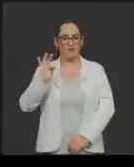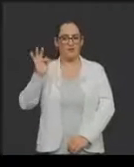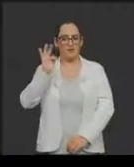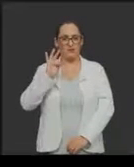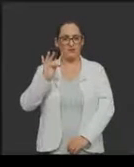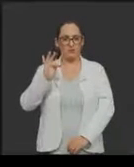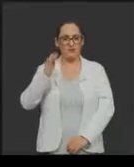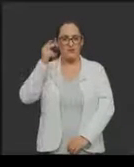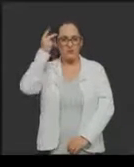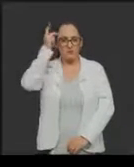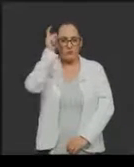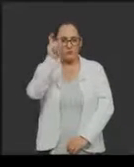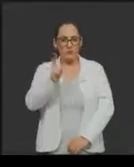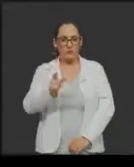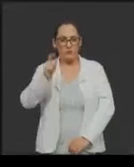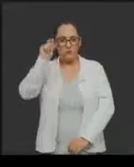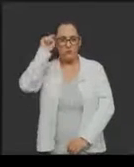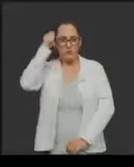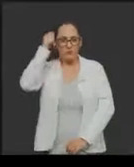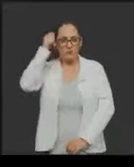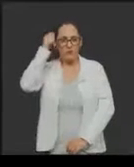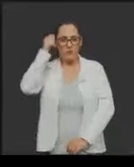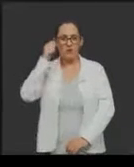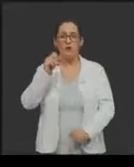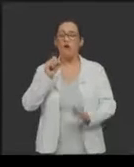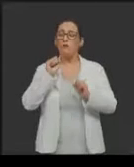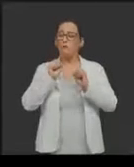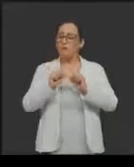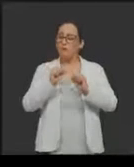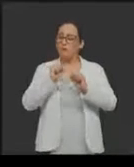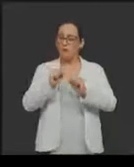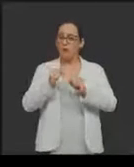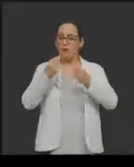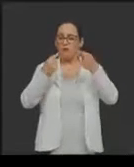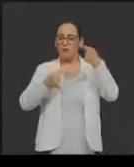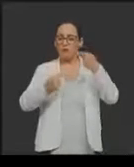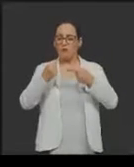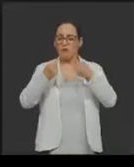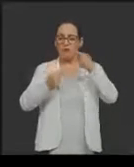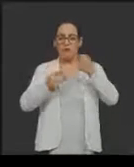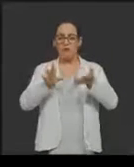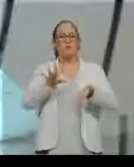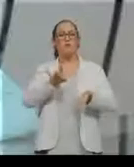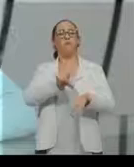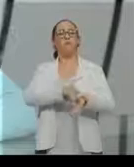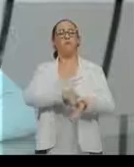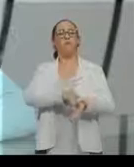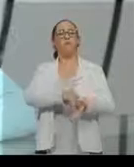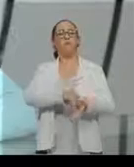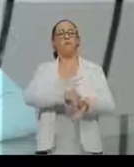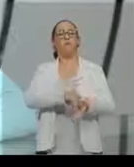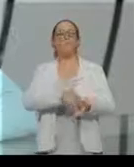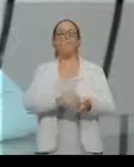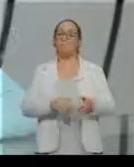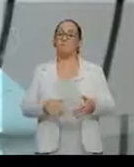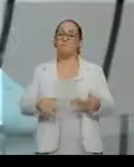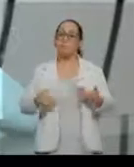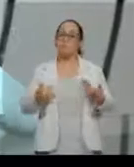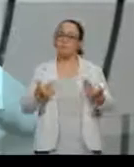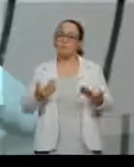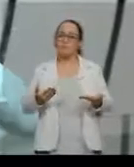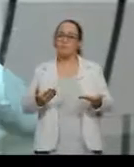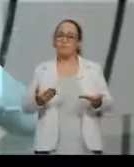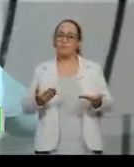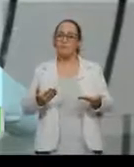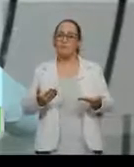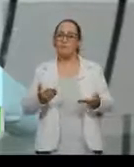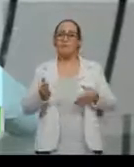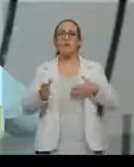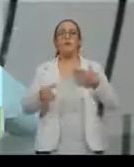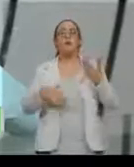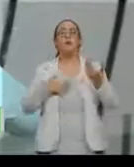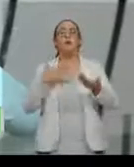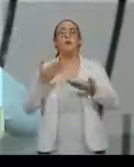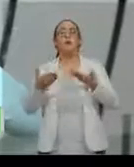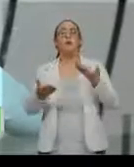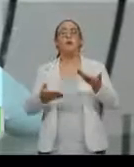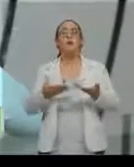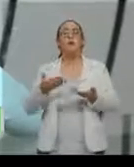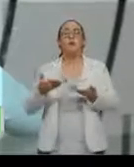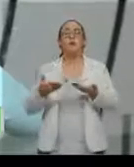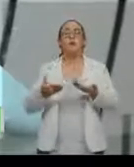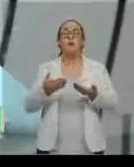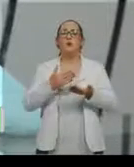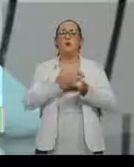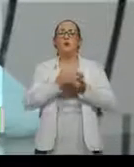negros podem ser vistas como uma política afirmativa? Então, quando a gente foi trabalhar, né, no primeiro ano, a gente